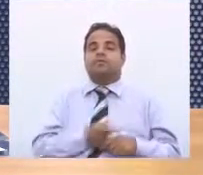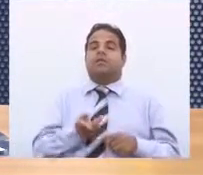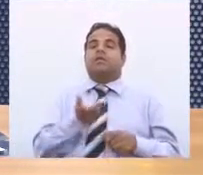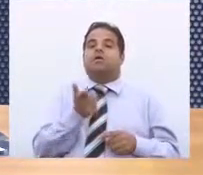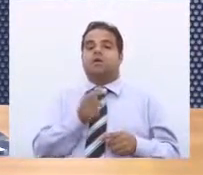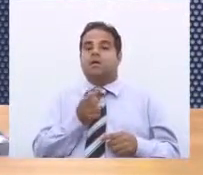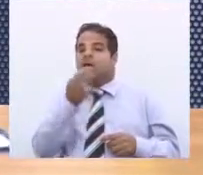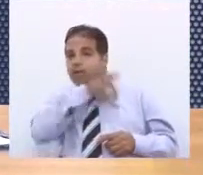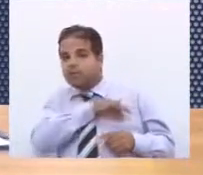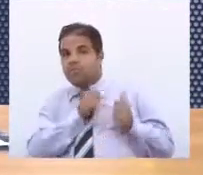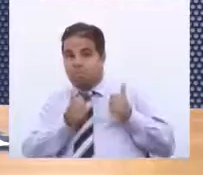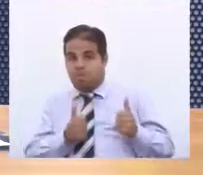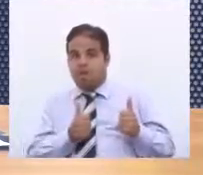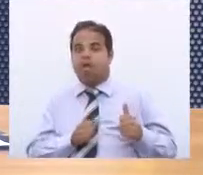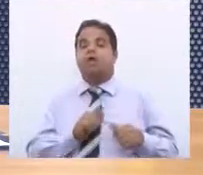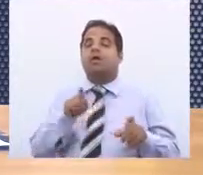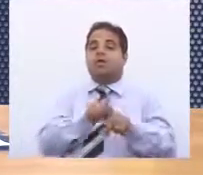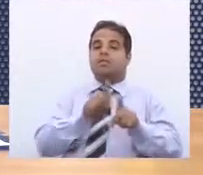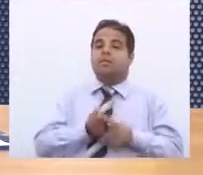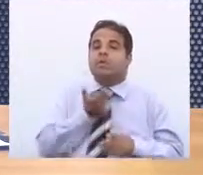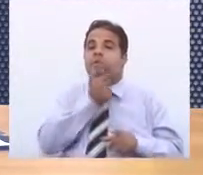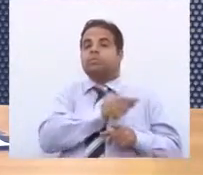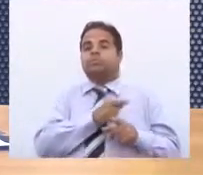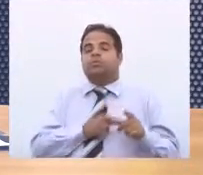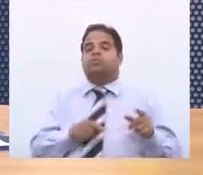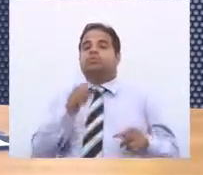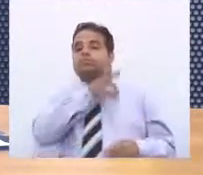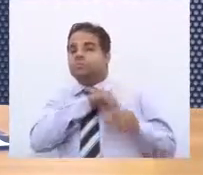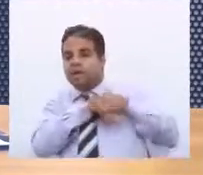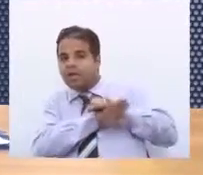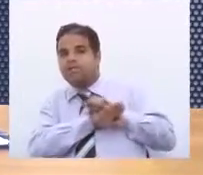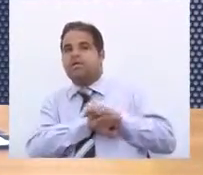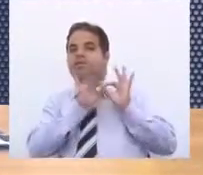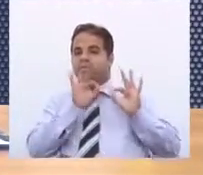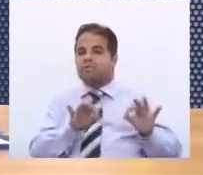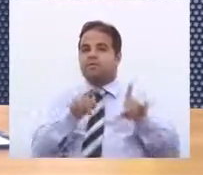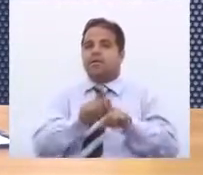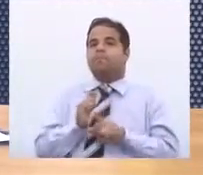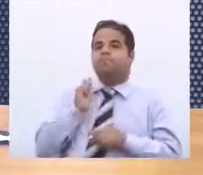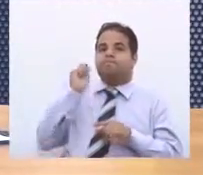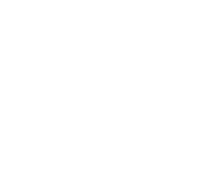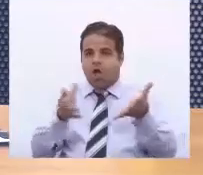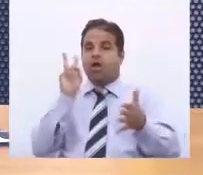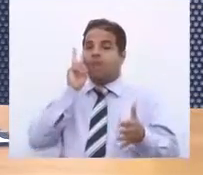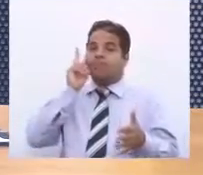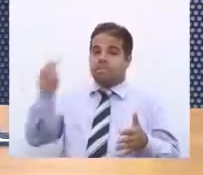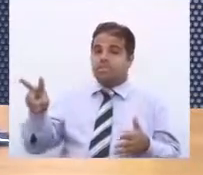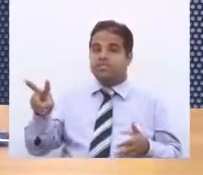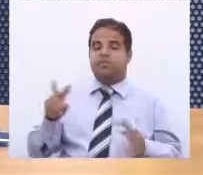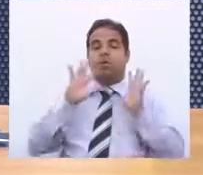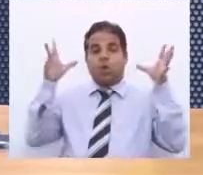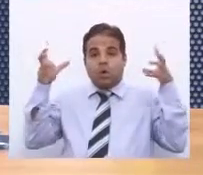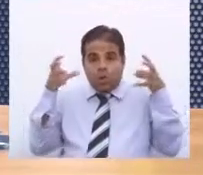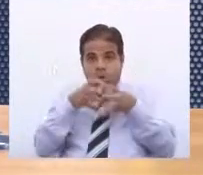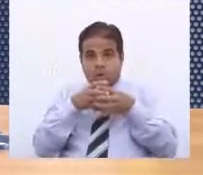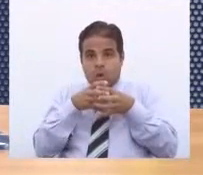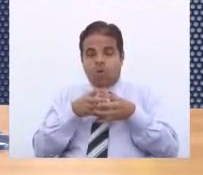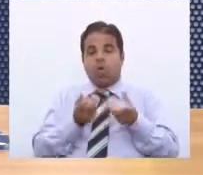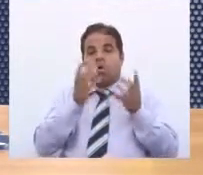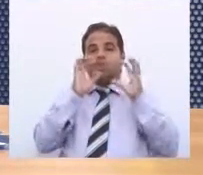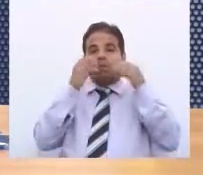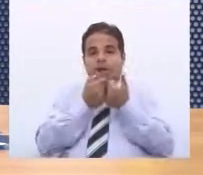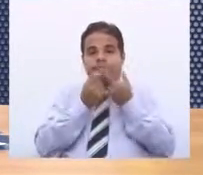rendimentos aqui e constitui uma reserva para pagamento desse benefício. Para o grupo